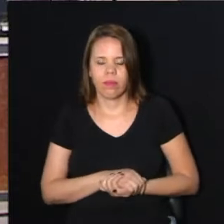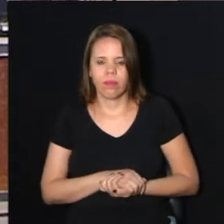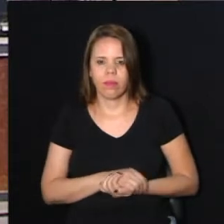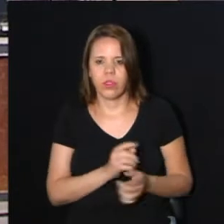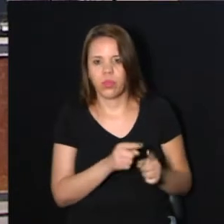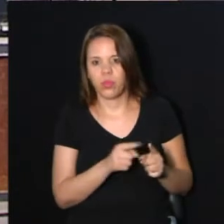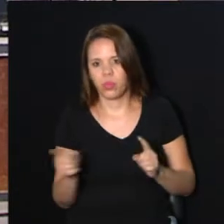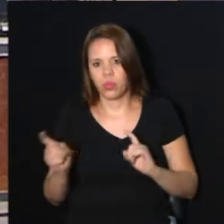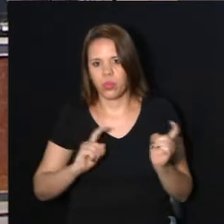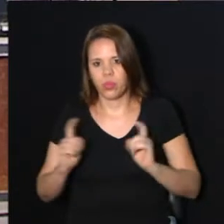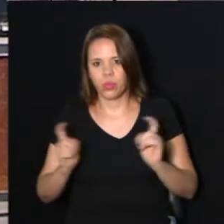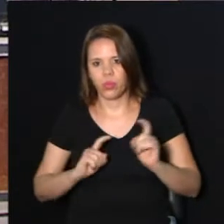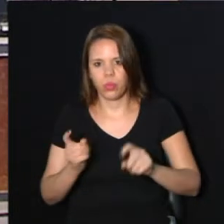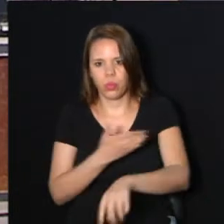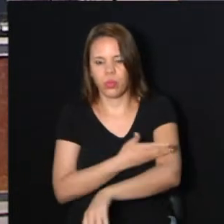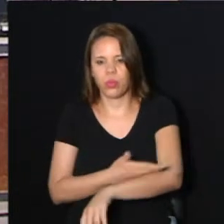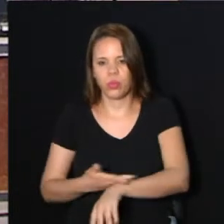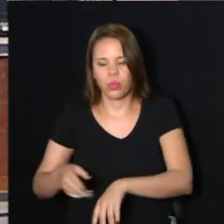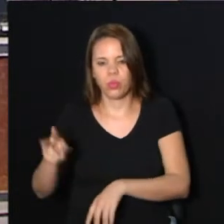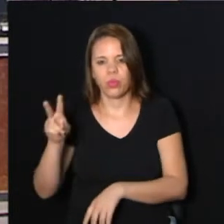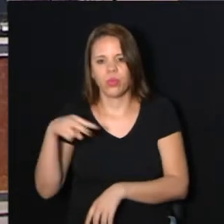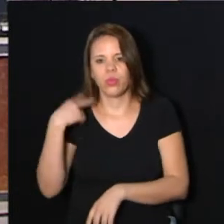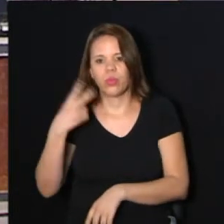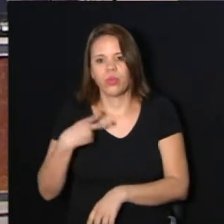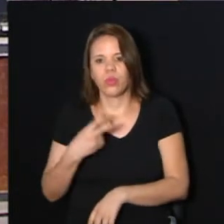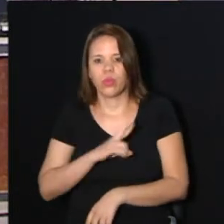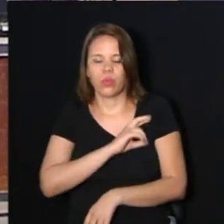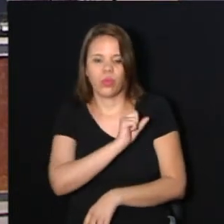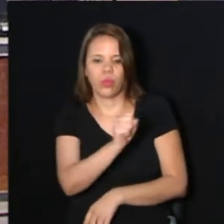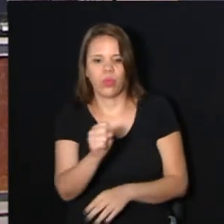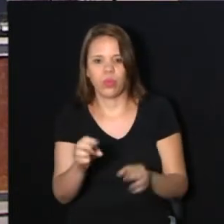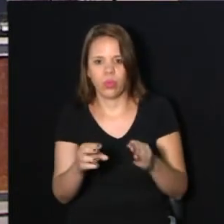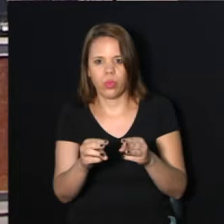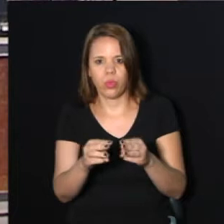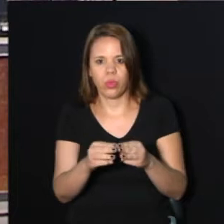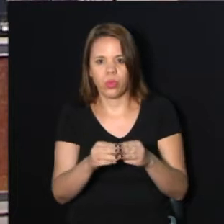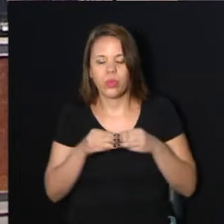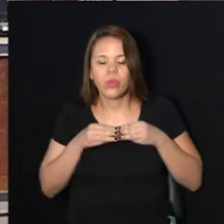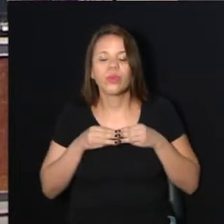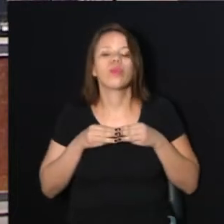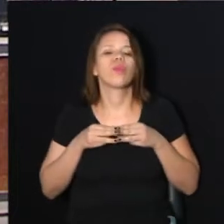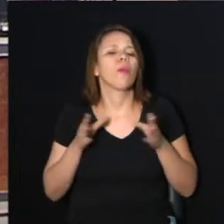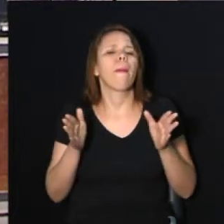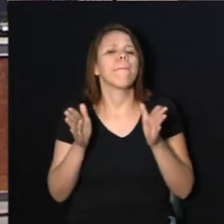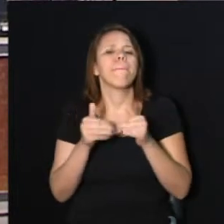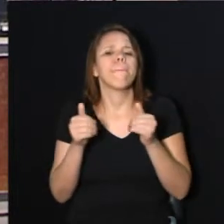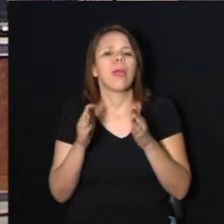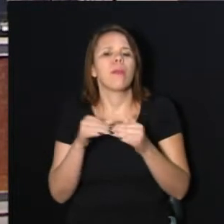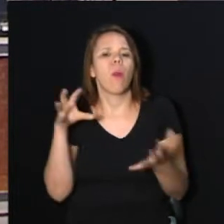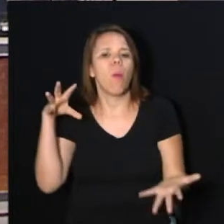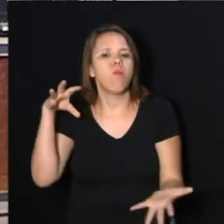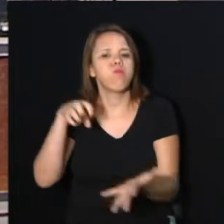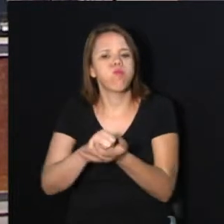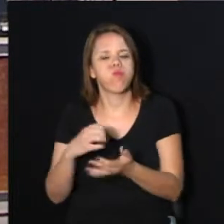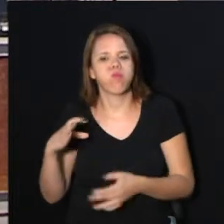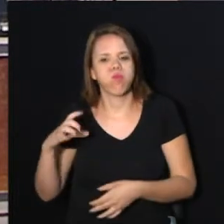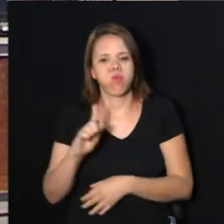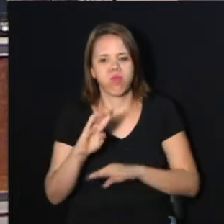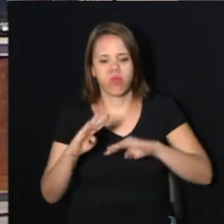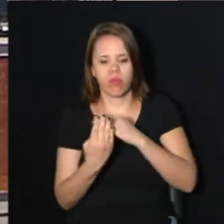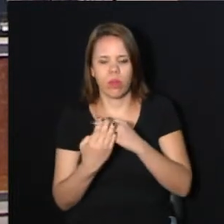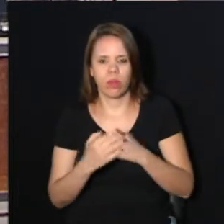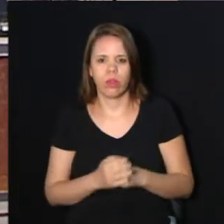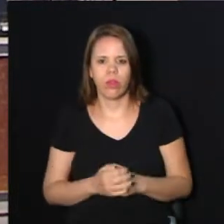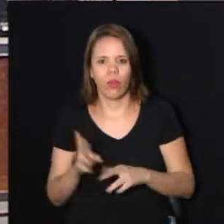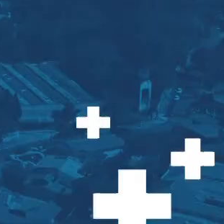Durante reunião ordinária, o vereador Luiz Rossini protocolou uma moção pedindo a criação de um cartório no distrito do Campo